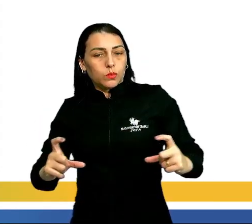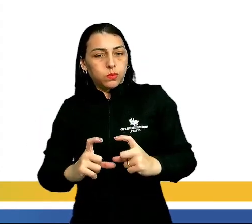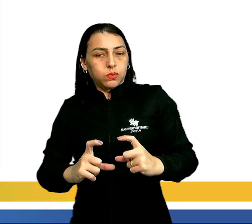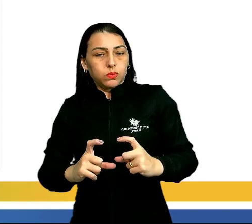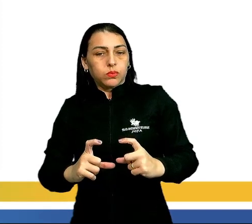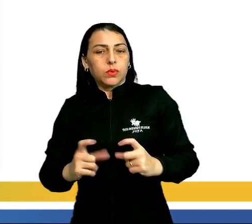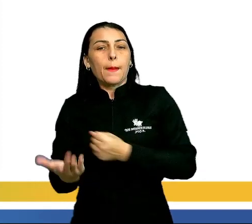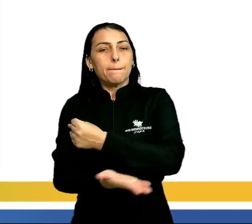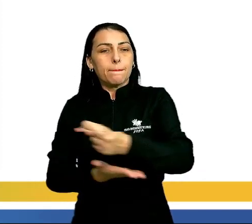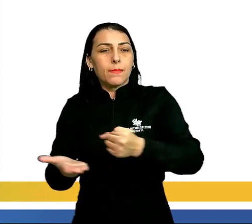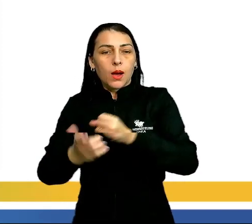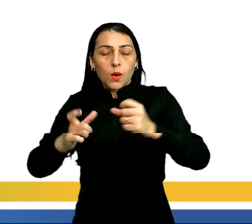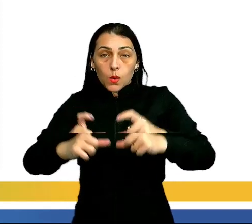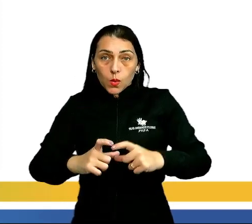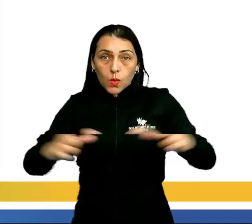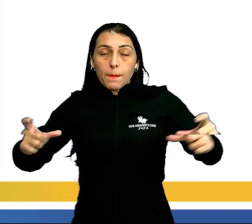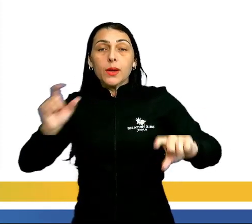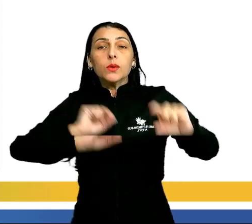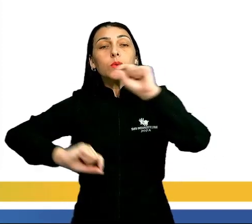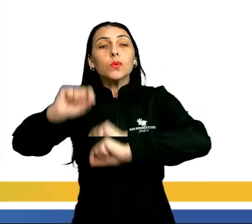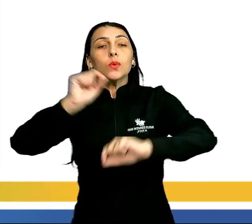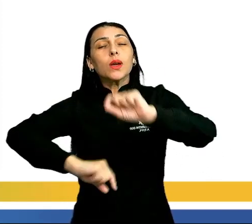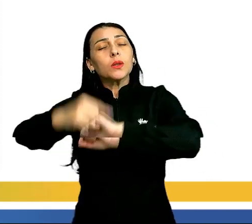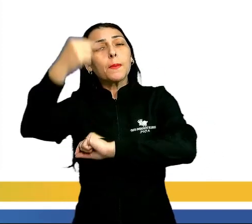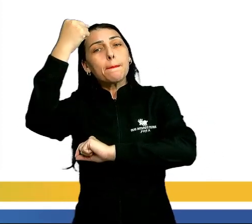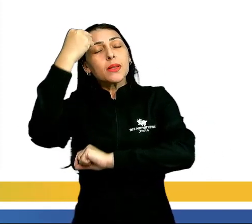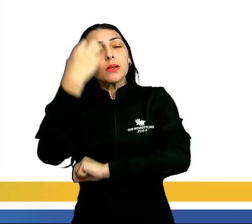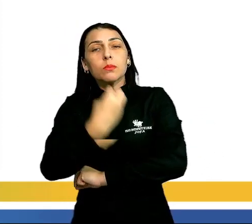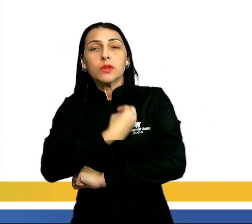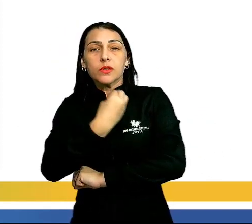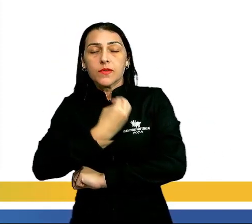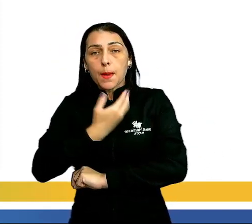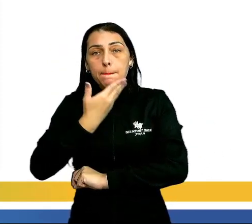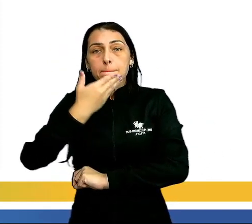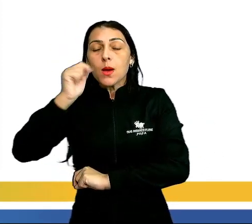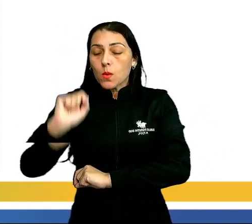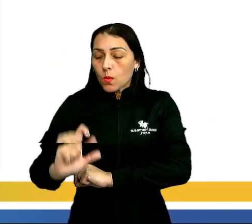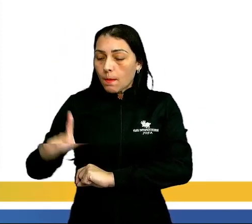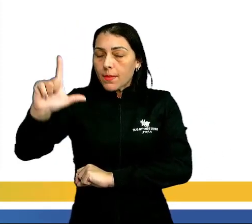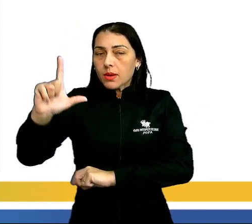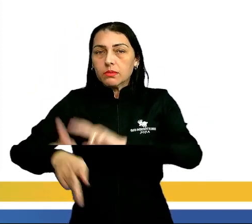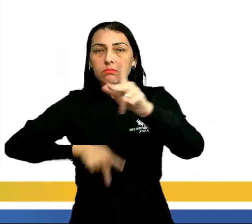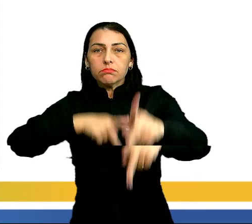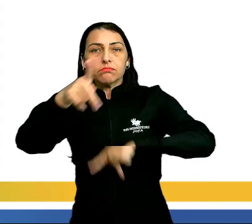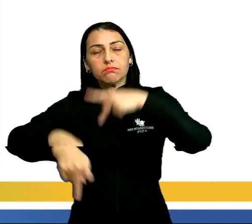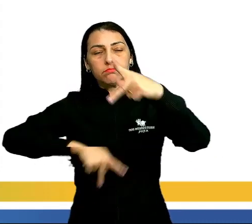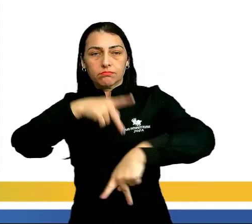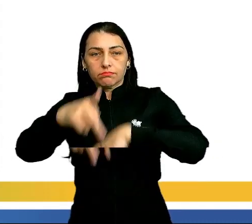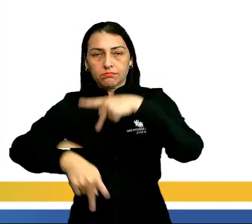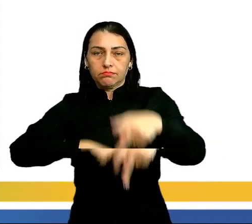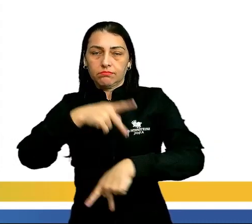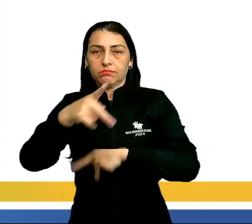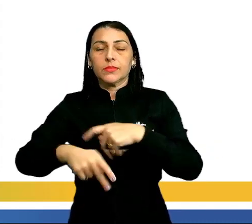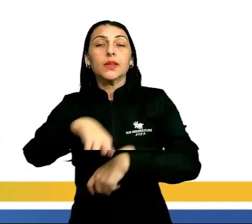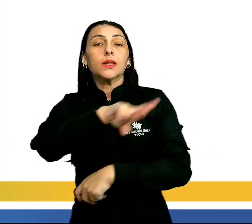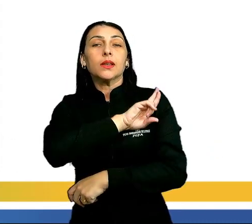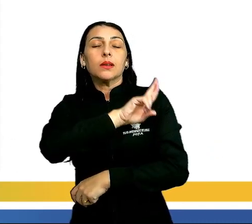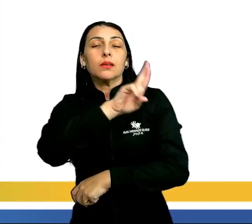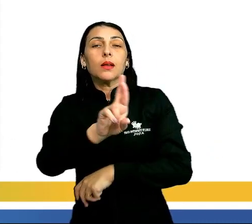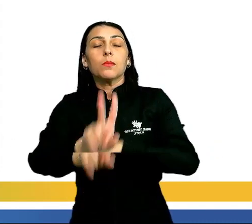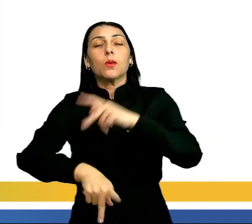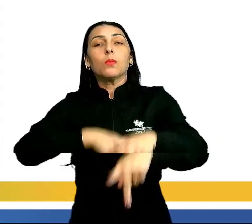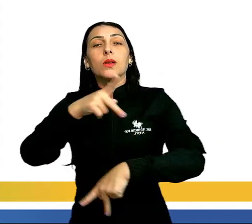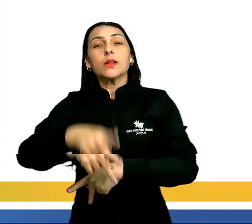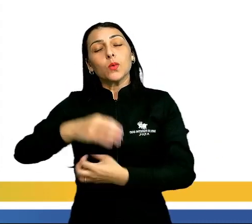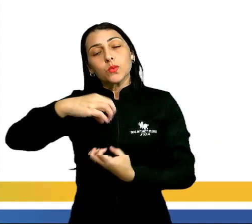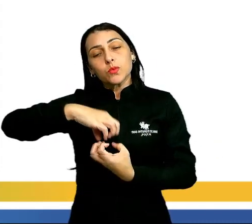aqui um grande aumento na expectativa de vida e o aumento dessa população representa aqui a